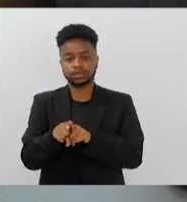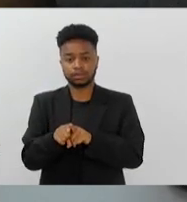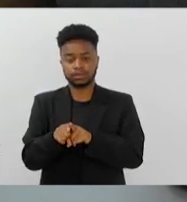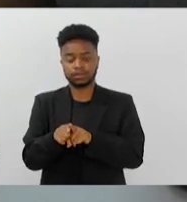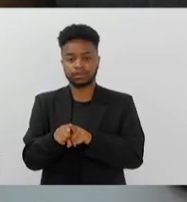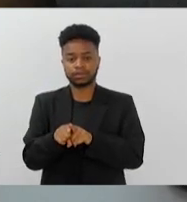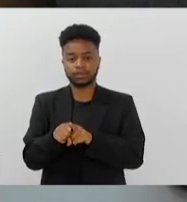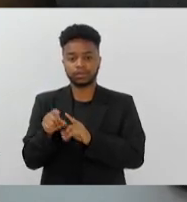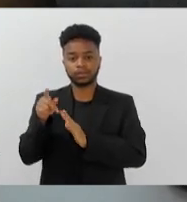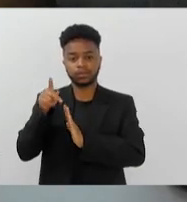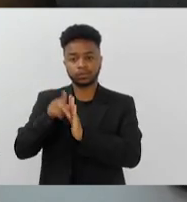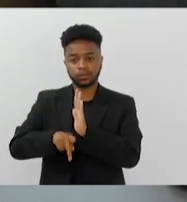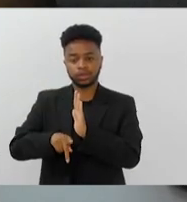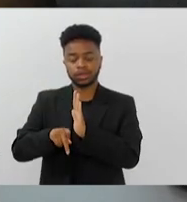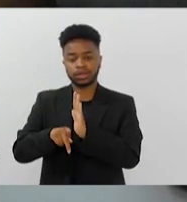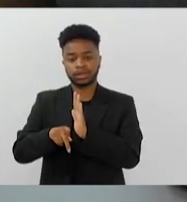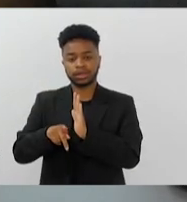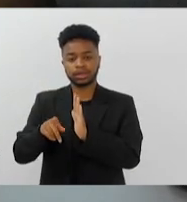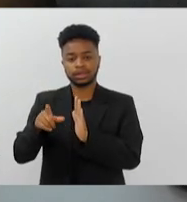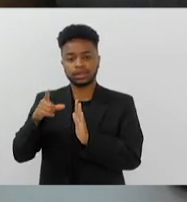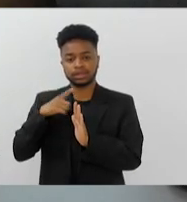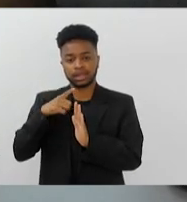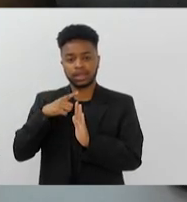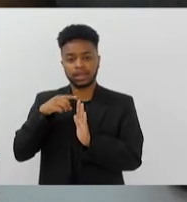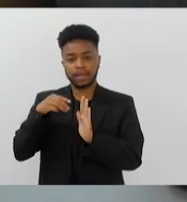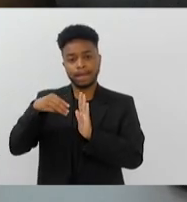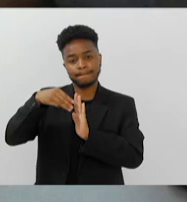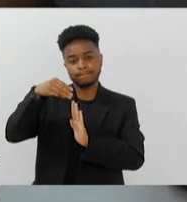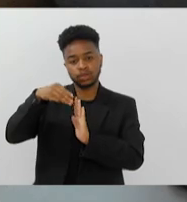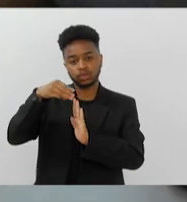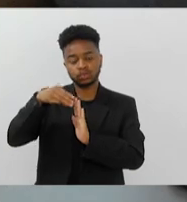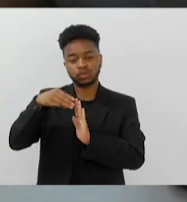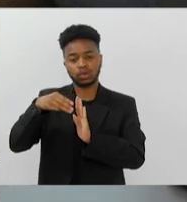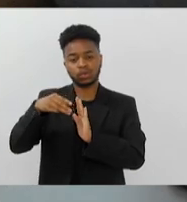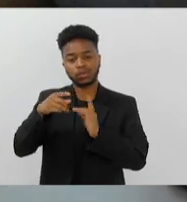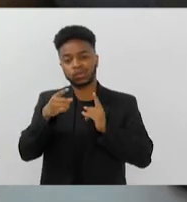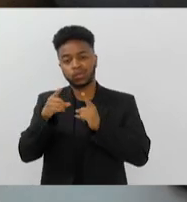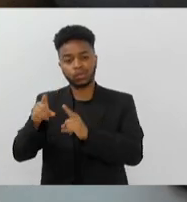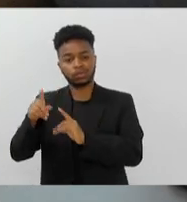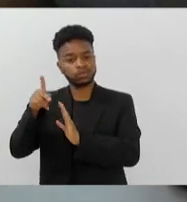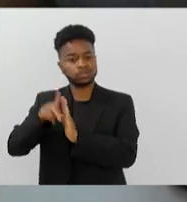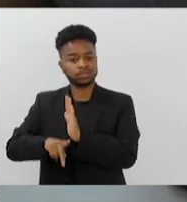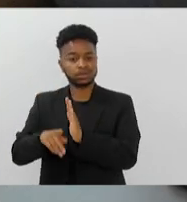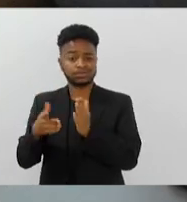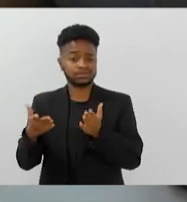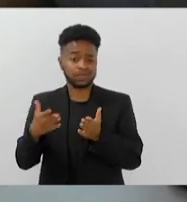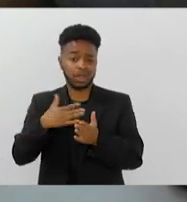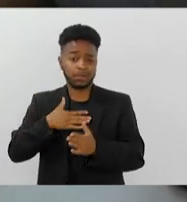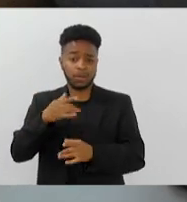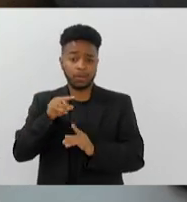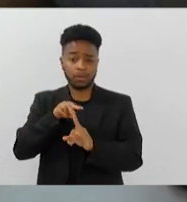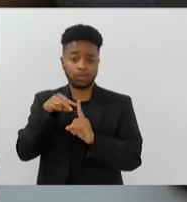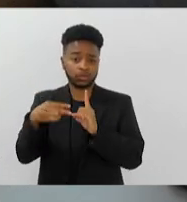ele vem com uma minuta de um anteprojeto, no meu entendimento, obrigatoriamente, teria que passar na